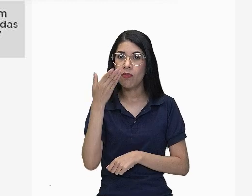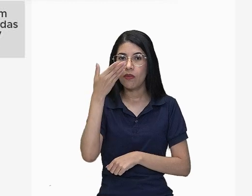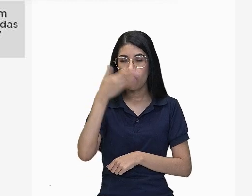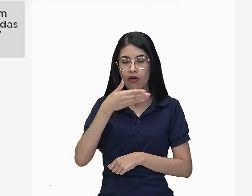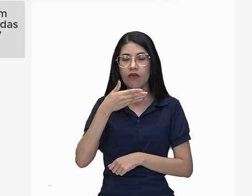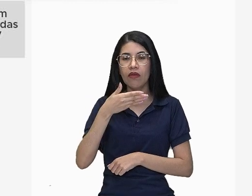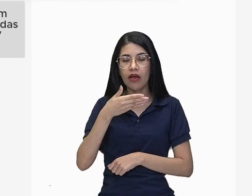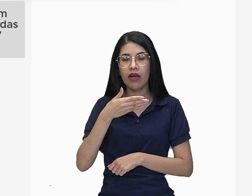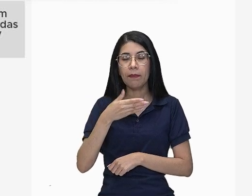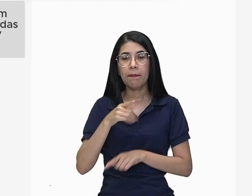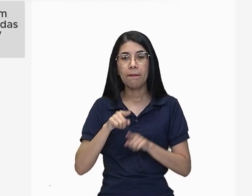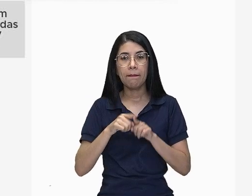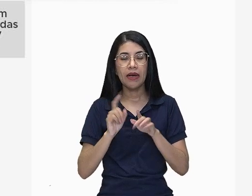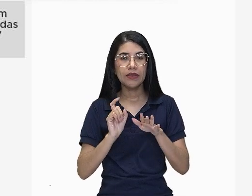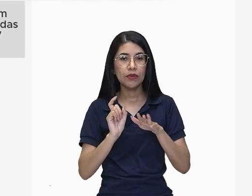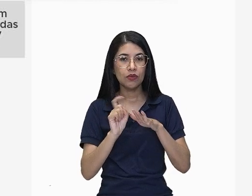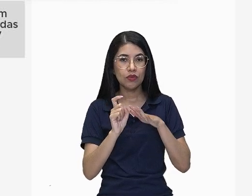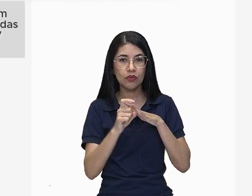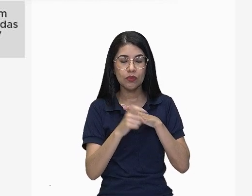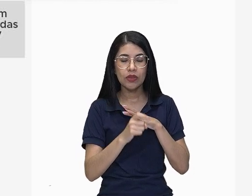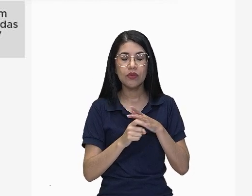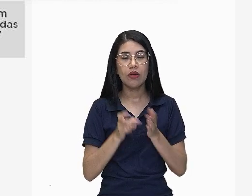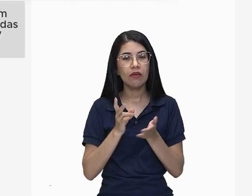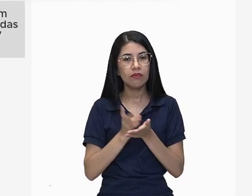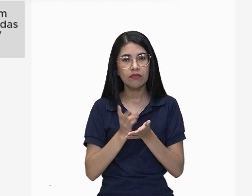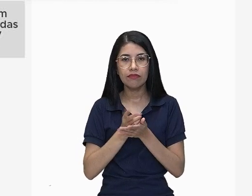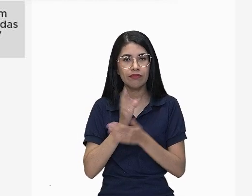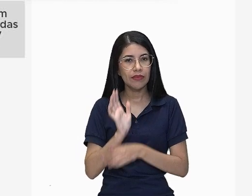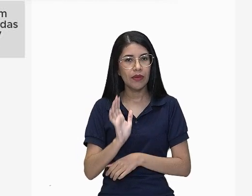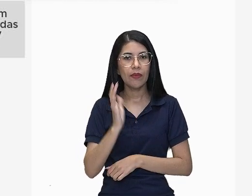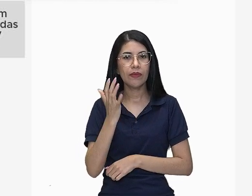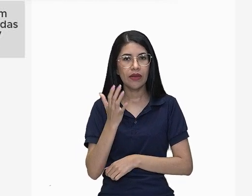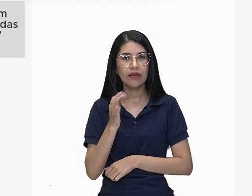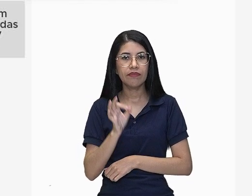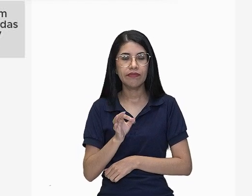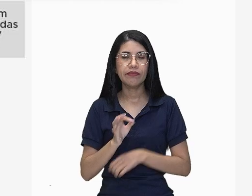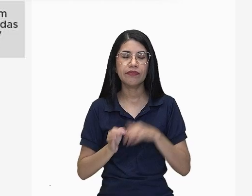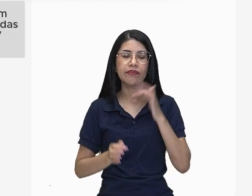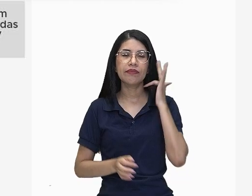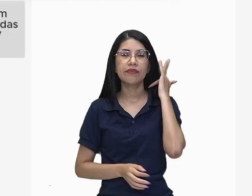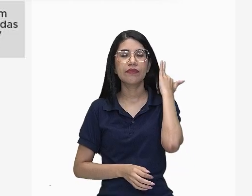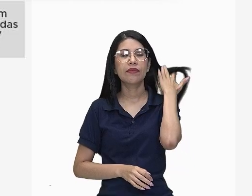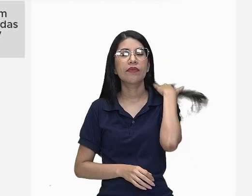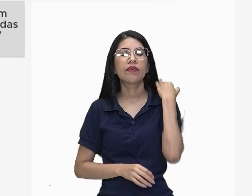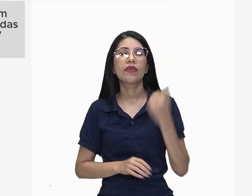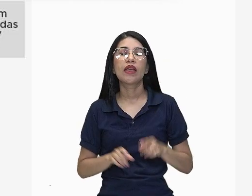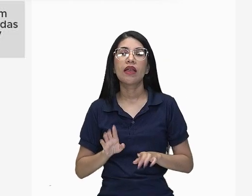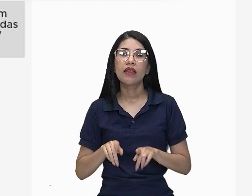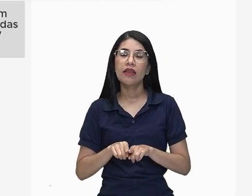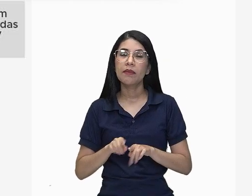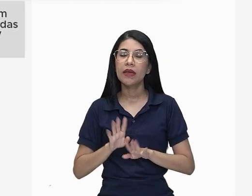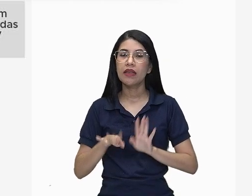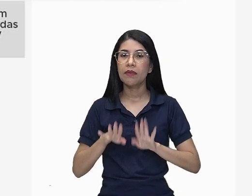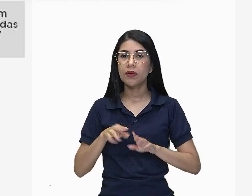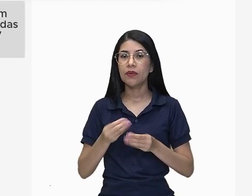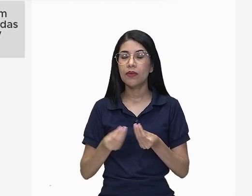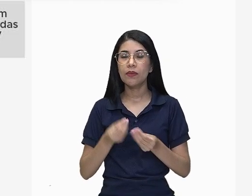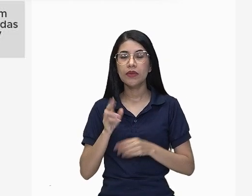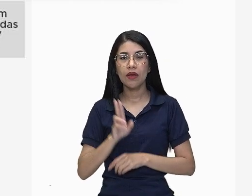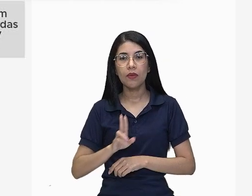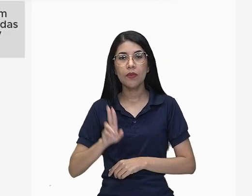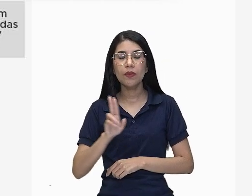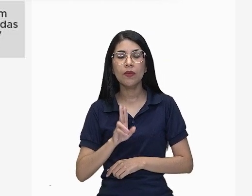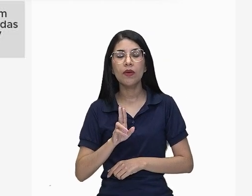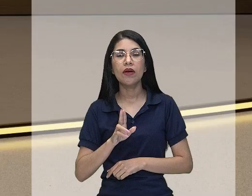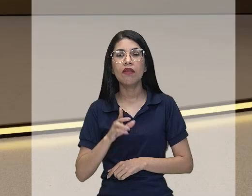esses mitos aí que eu acabei de falar são recorrentes e, né, dependendo ali do que está sendo utilizado, também tem falta